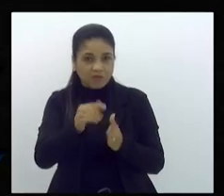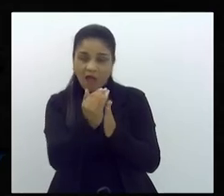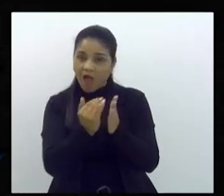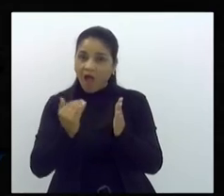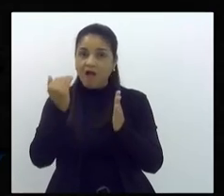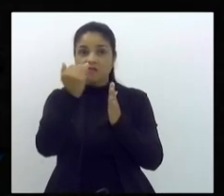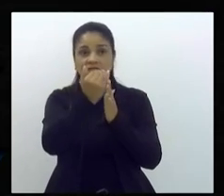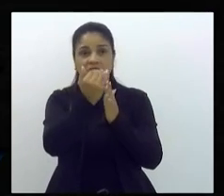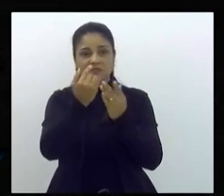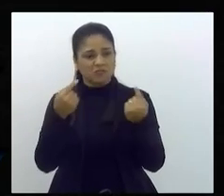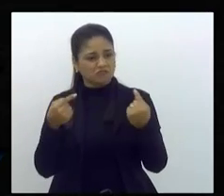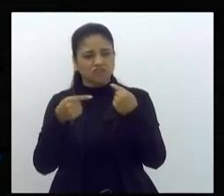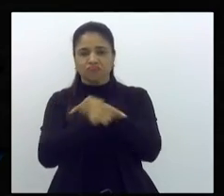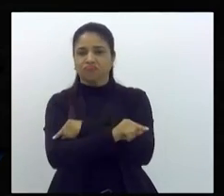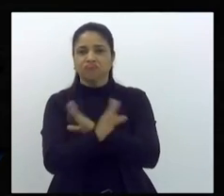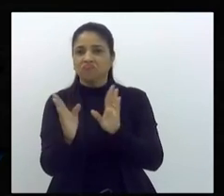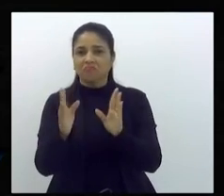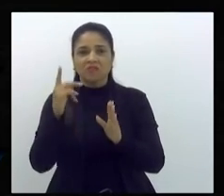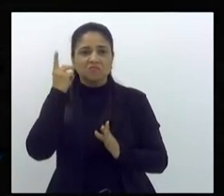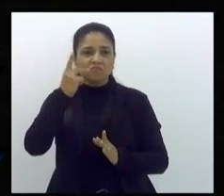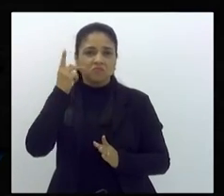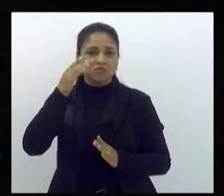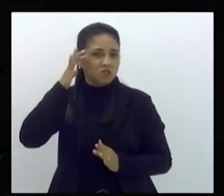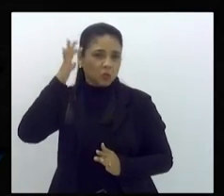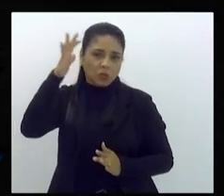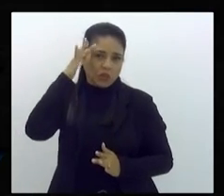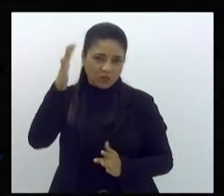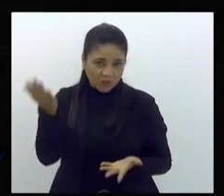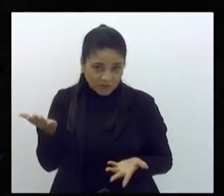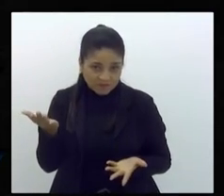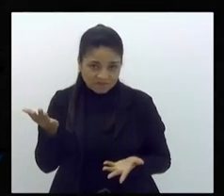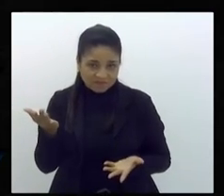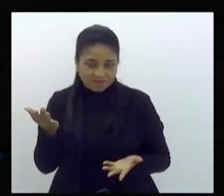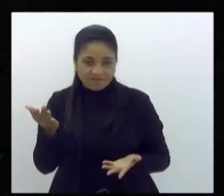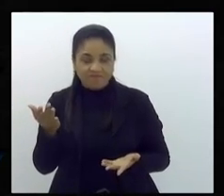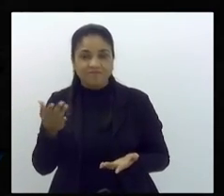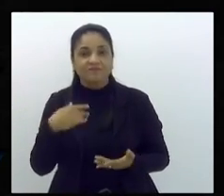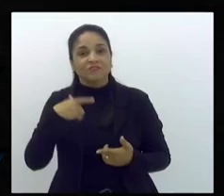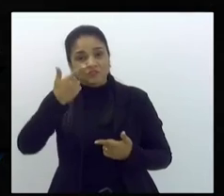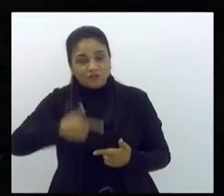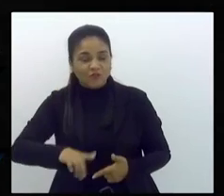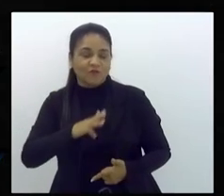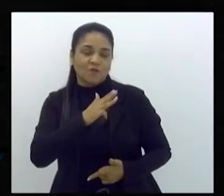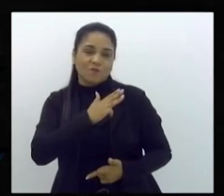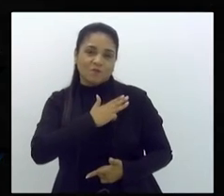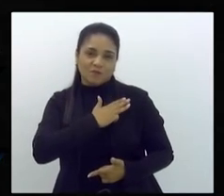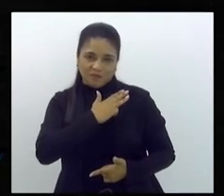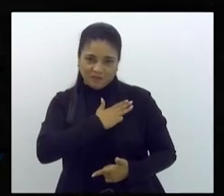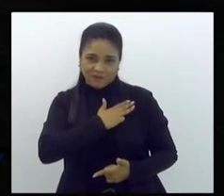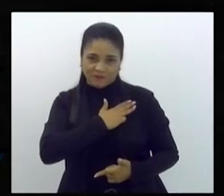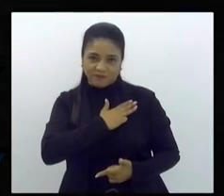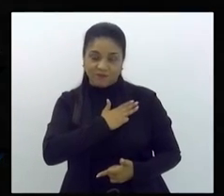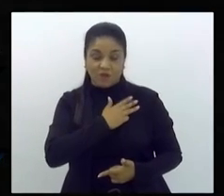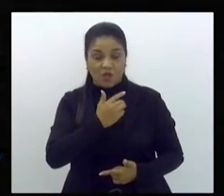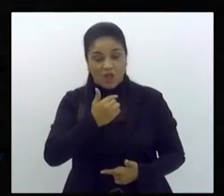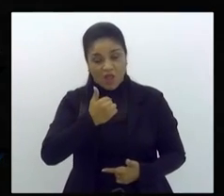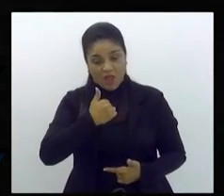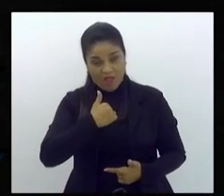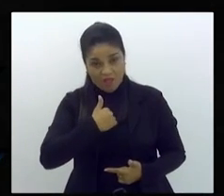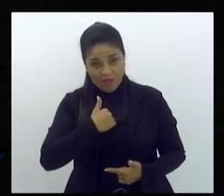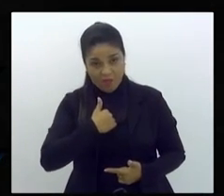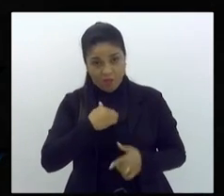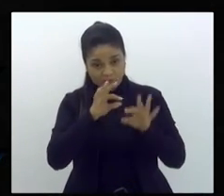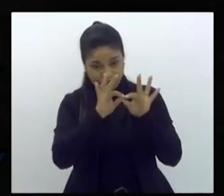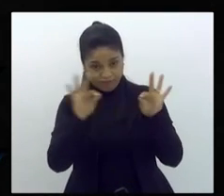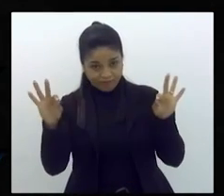diferenças políticas ou ideológicas é de novo você tá o presidente abre aspas eu não vou em uma cidade